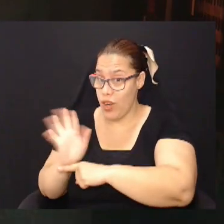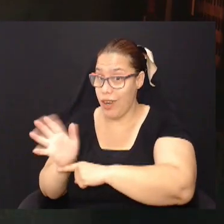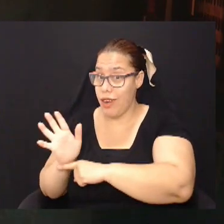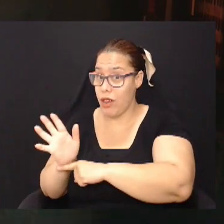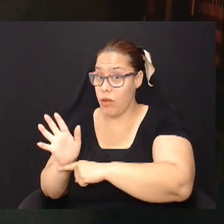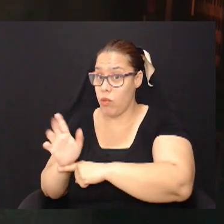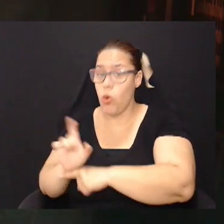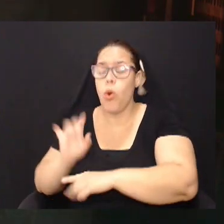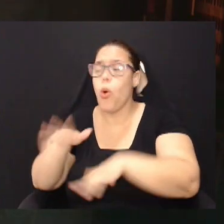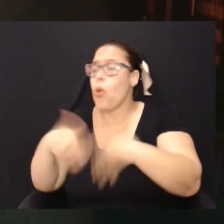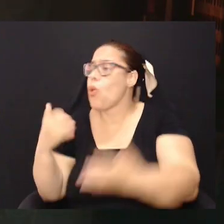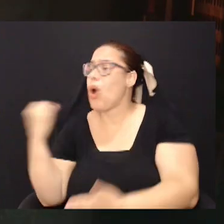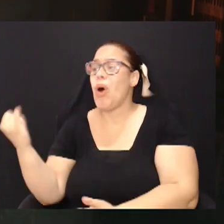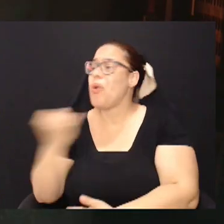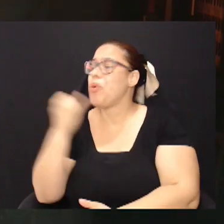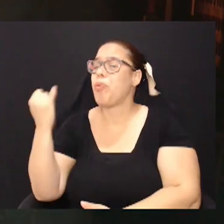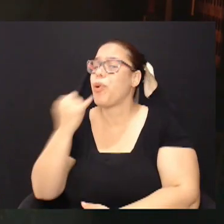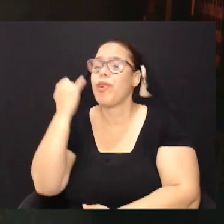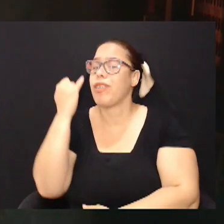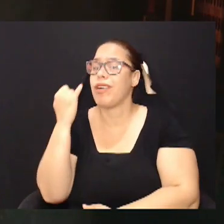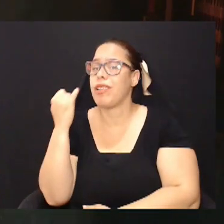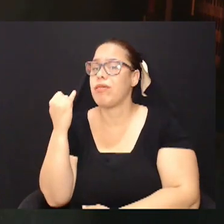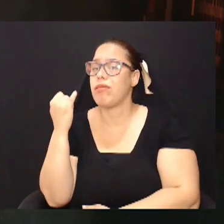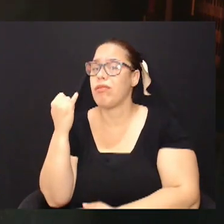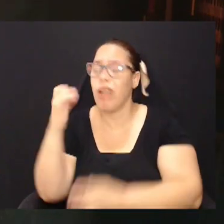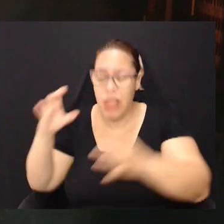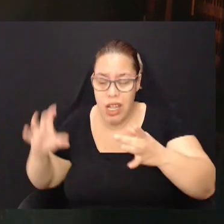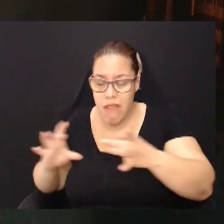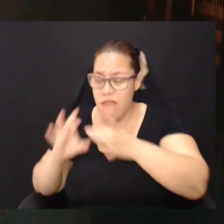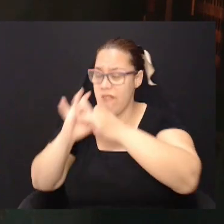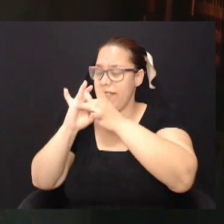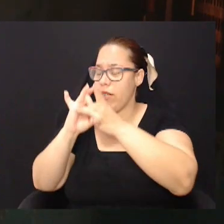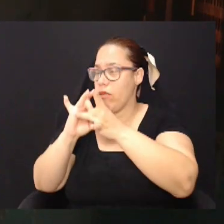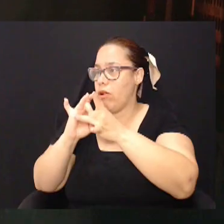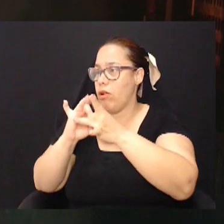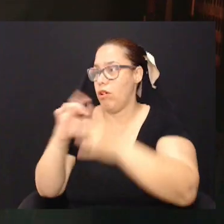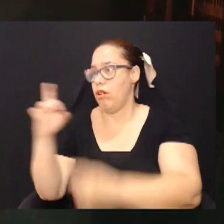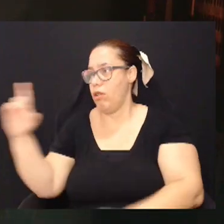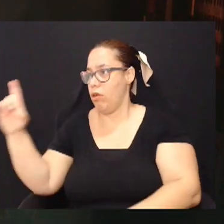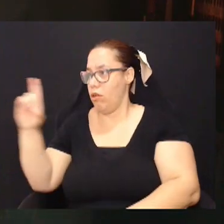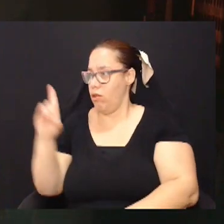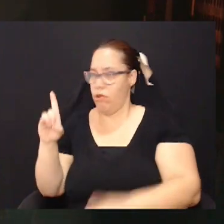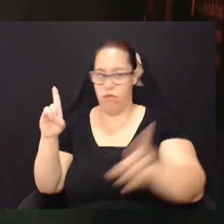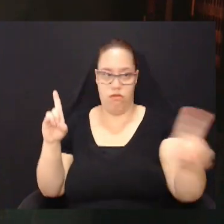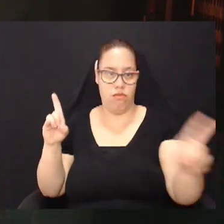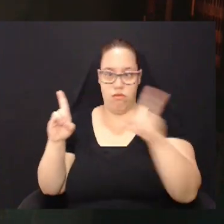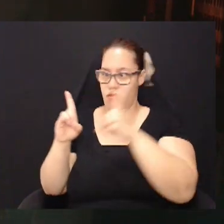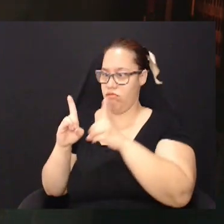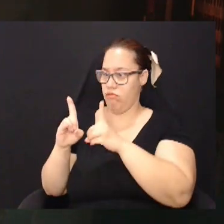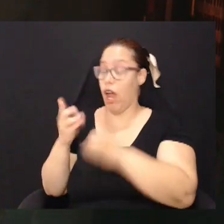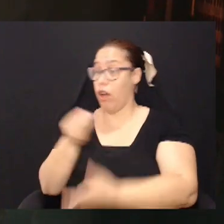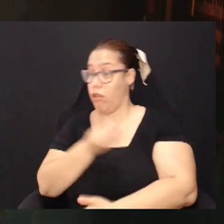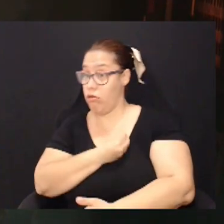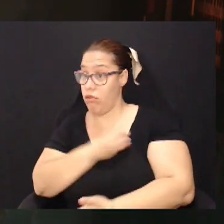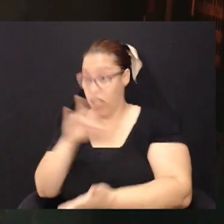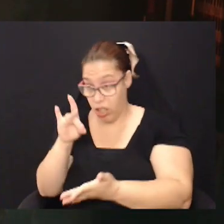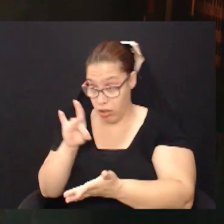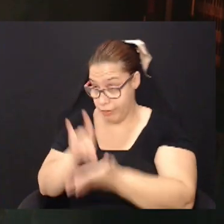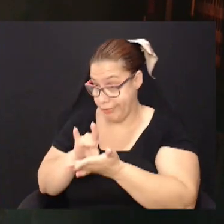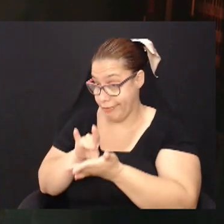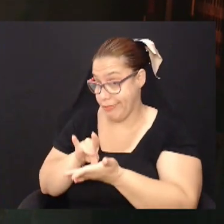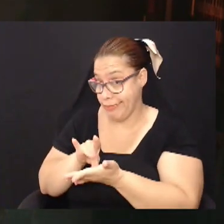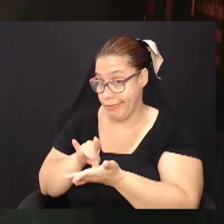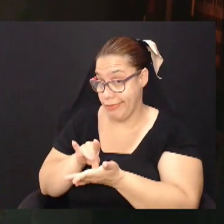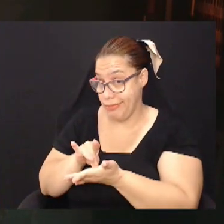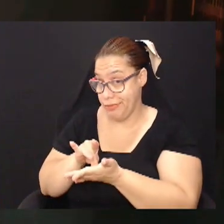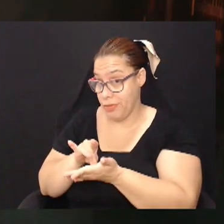importância, desse vínculo, assim, entre a vida, real e, os